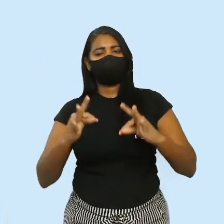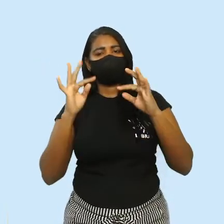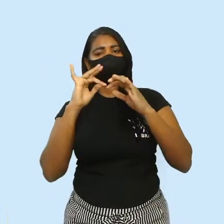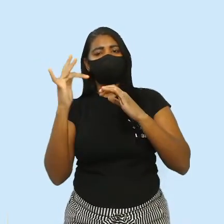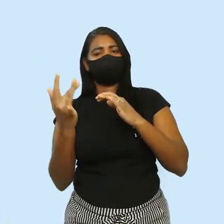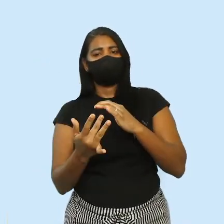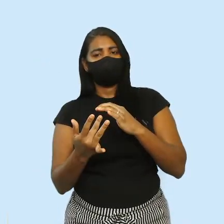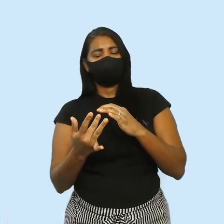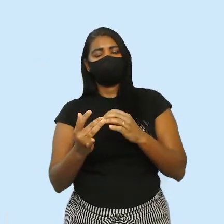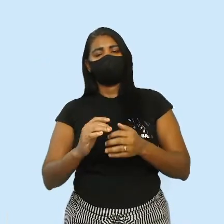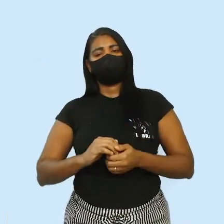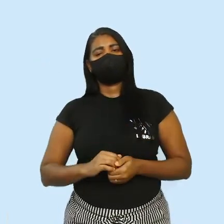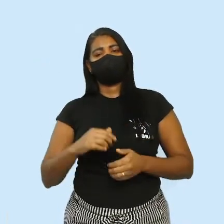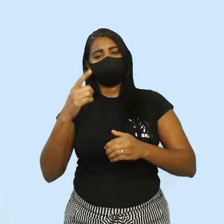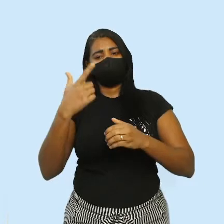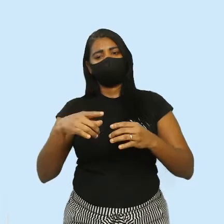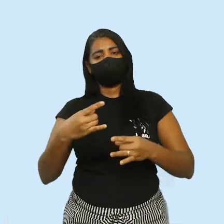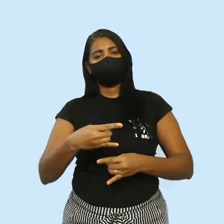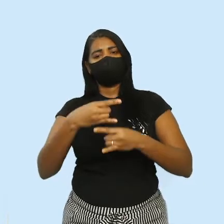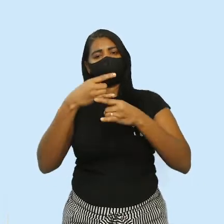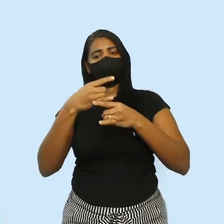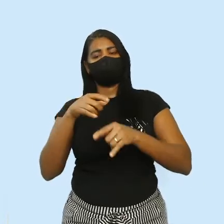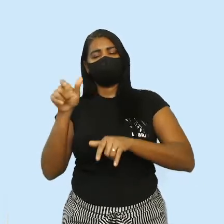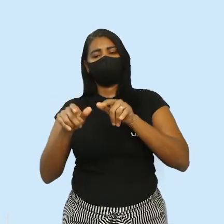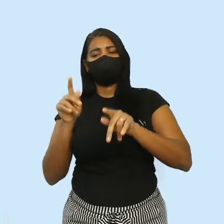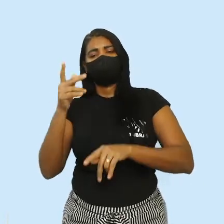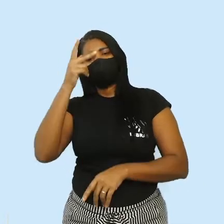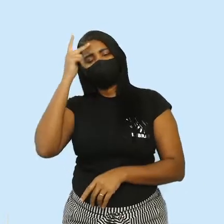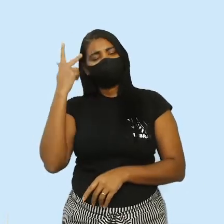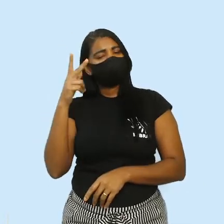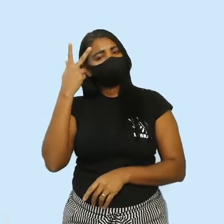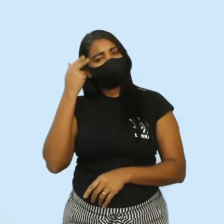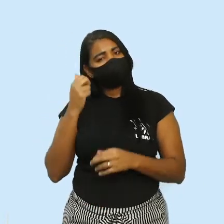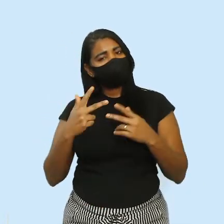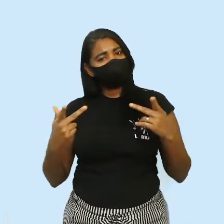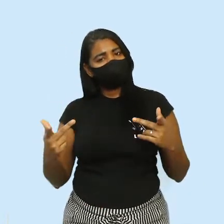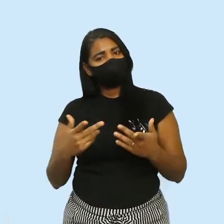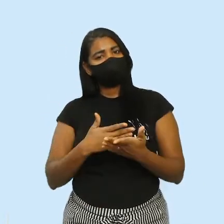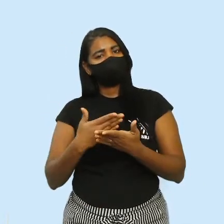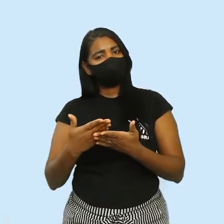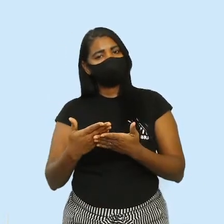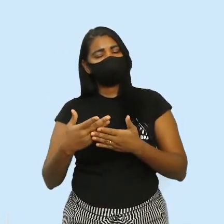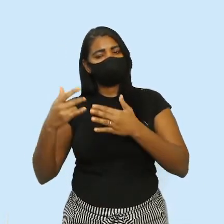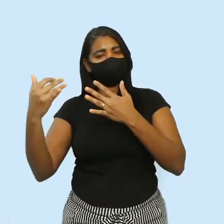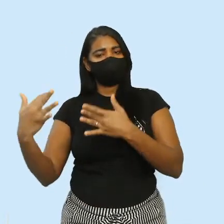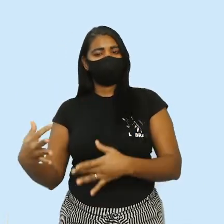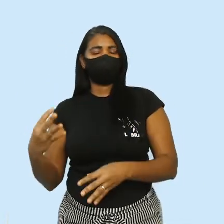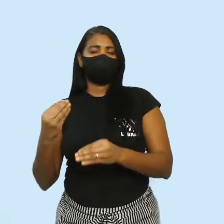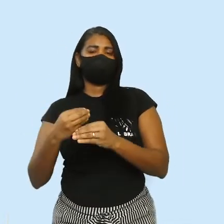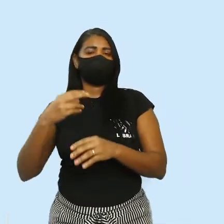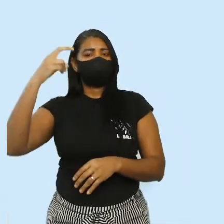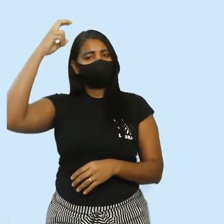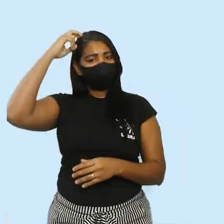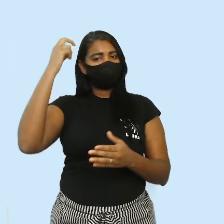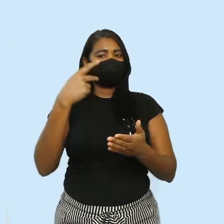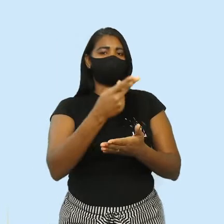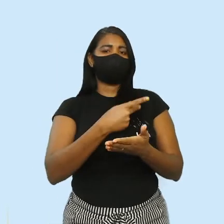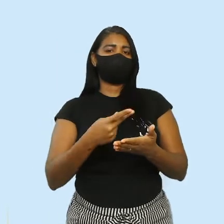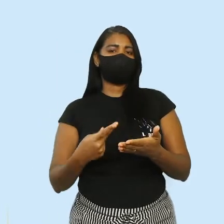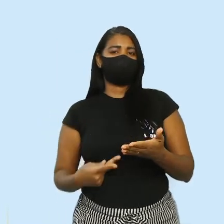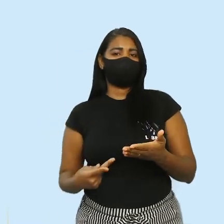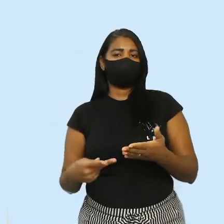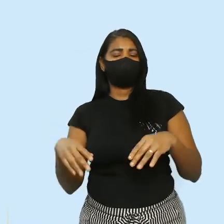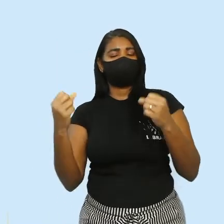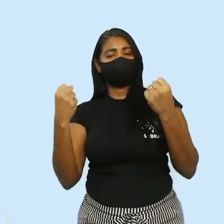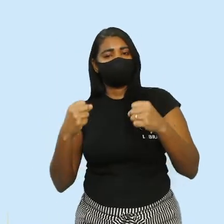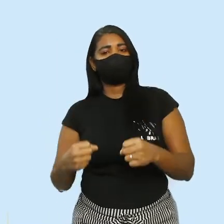e o artista. Então, a gente sabe que não é a mesma coisa, tanto que no início do slide fala que a cultura e a arte dependem